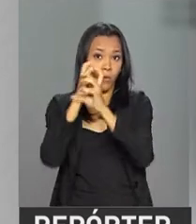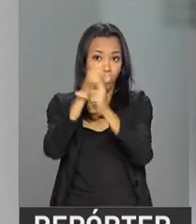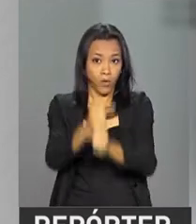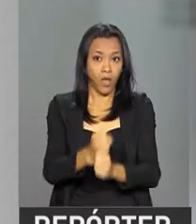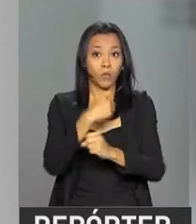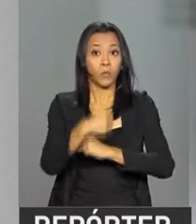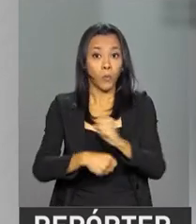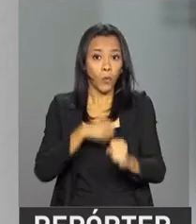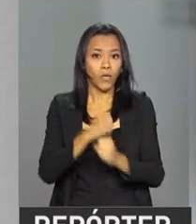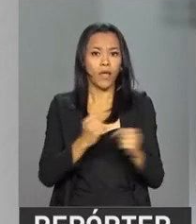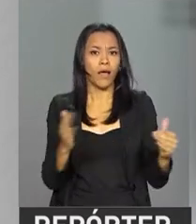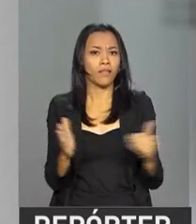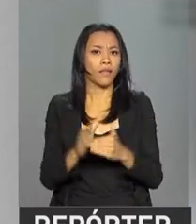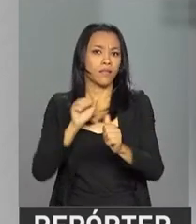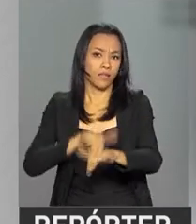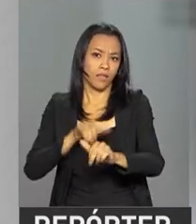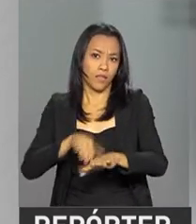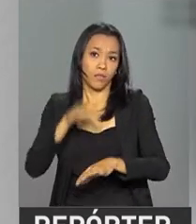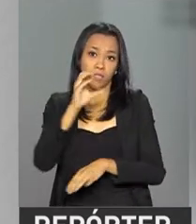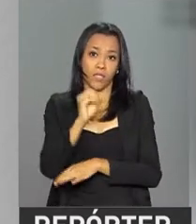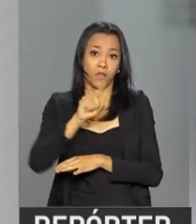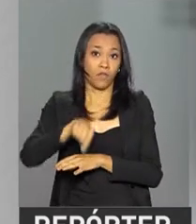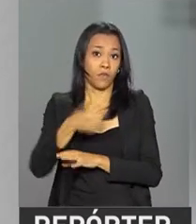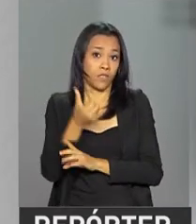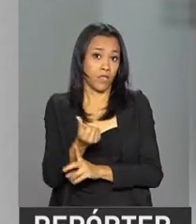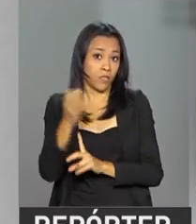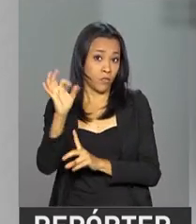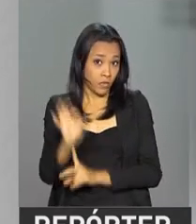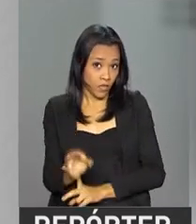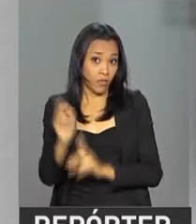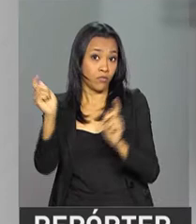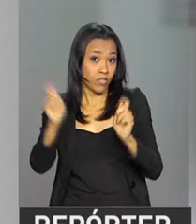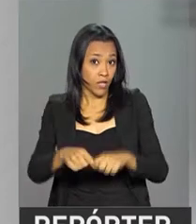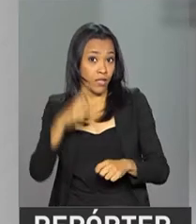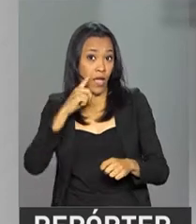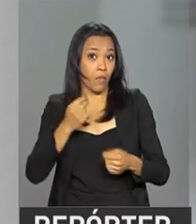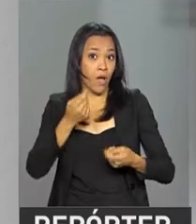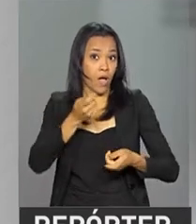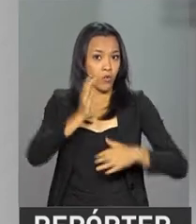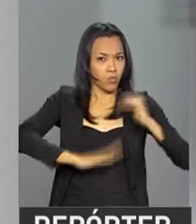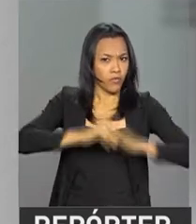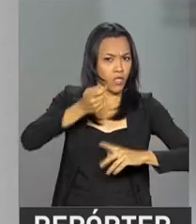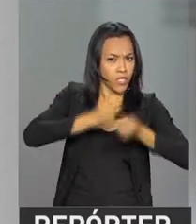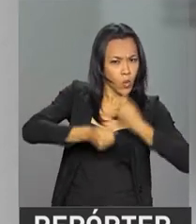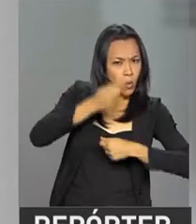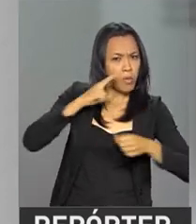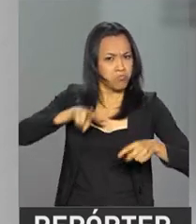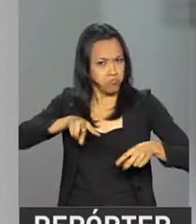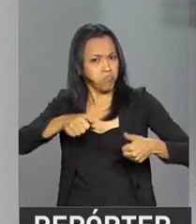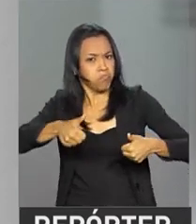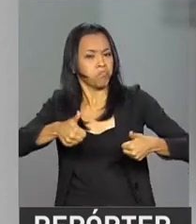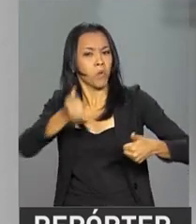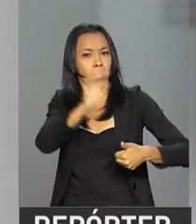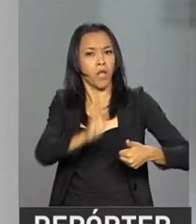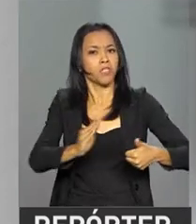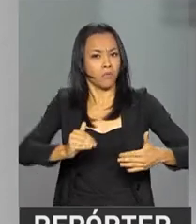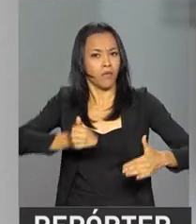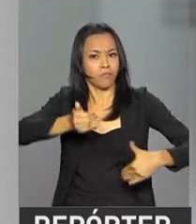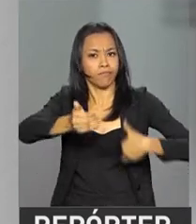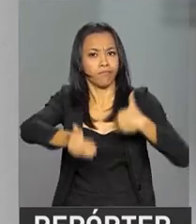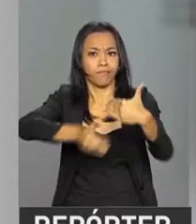de 0,6 por cento já supera a previsão inicial dos economistas e mostra que o brasil segue uma trajetória de